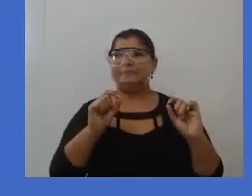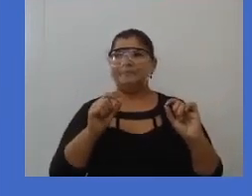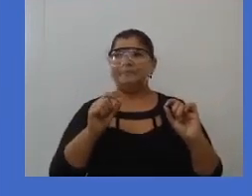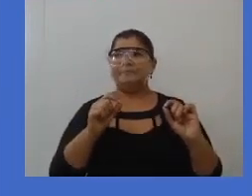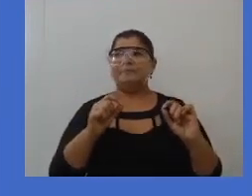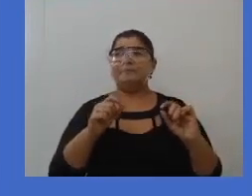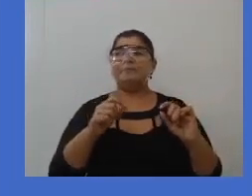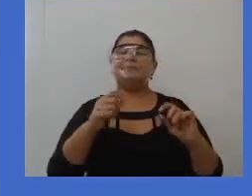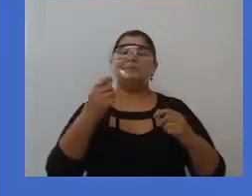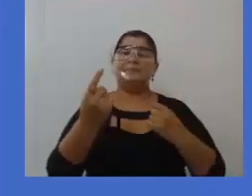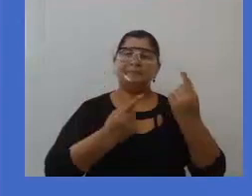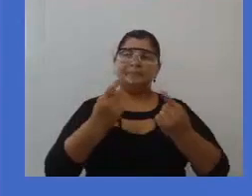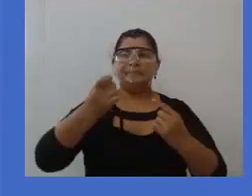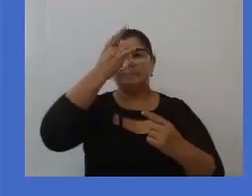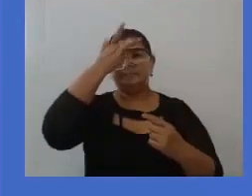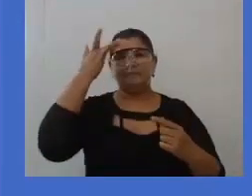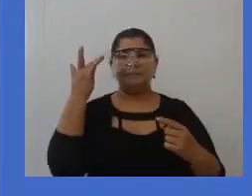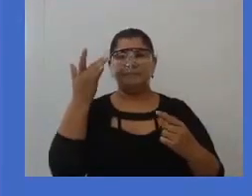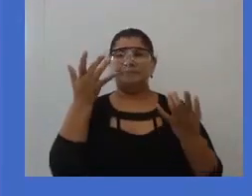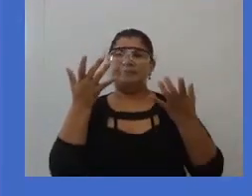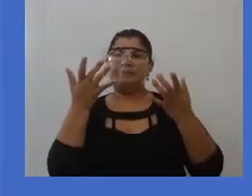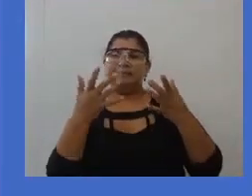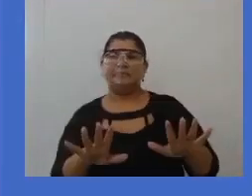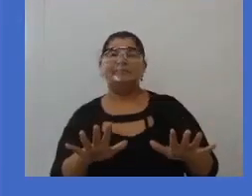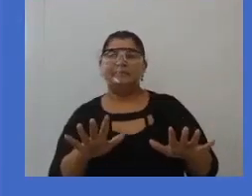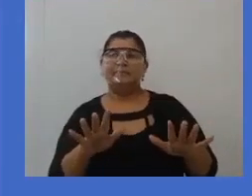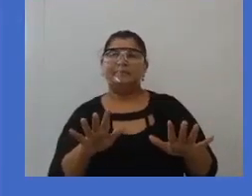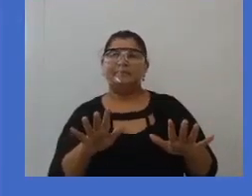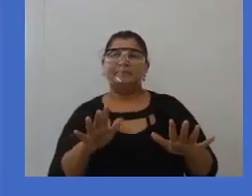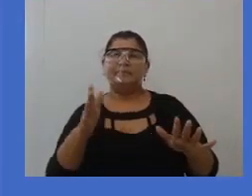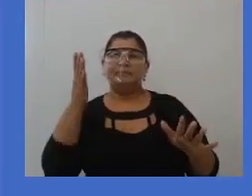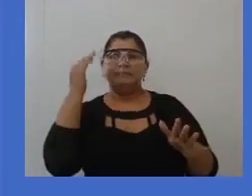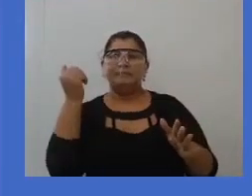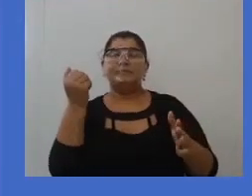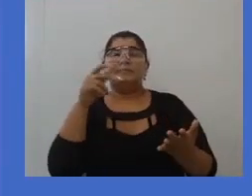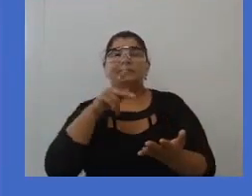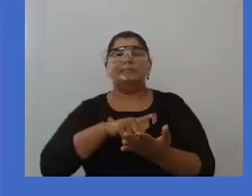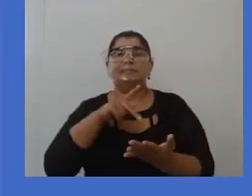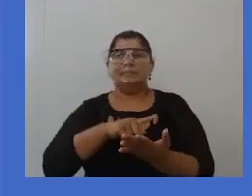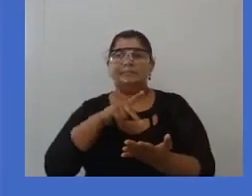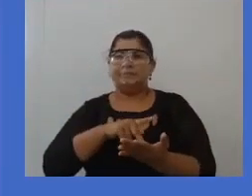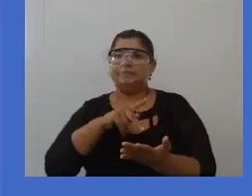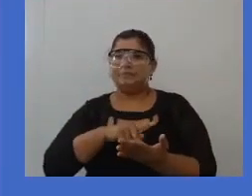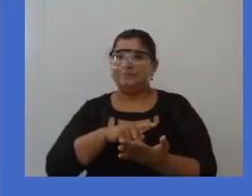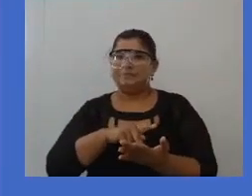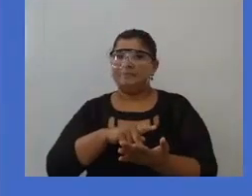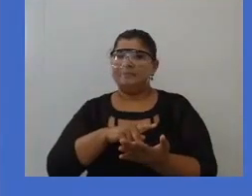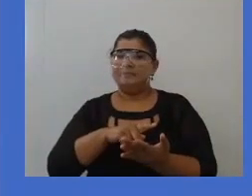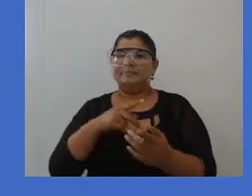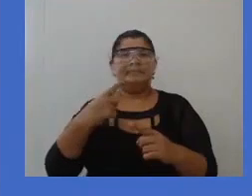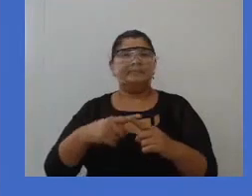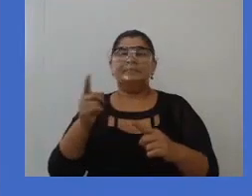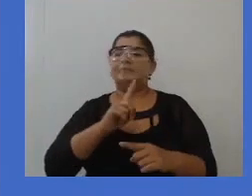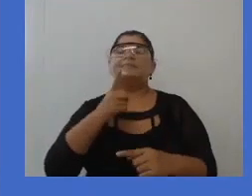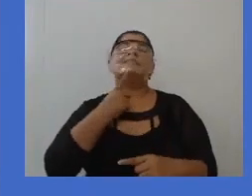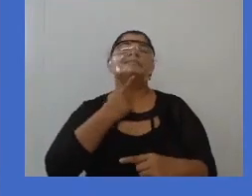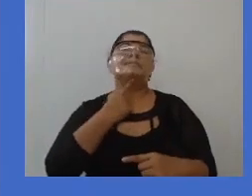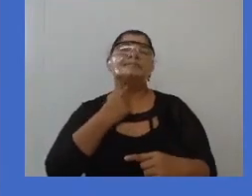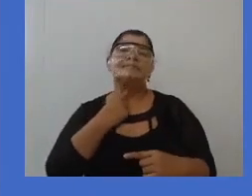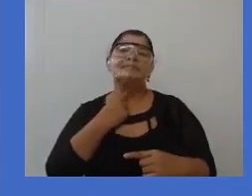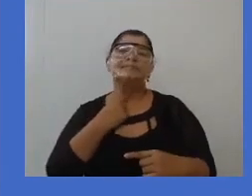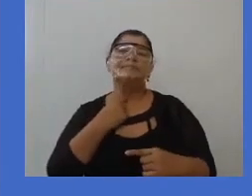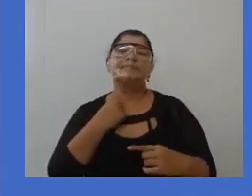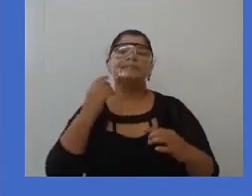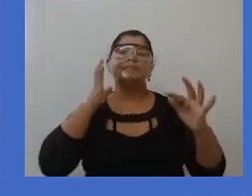Por vezes, as pessoas não querem ouvir a verdade. Atenção! Porque não desejam que as